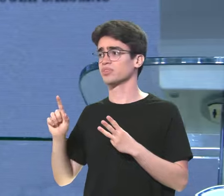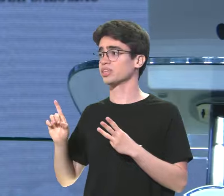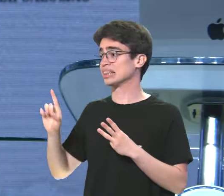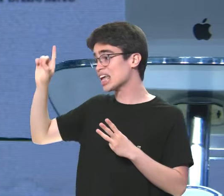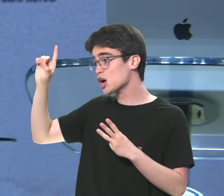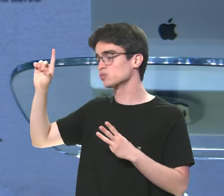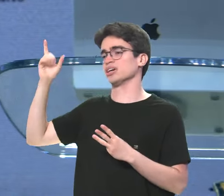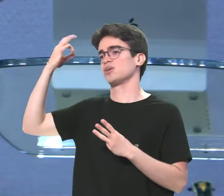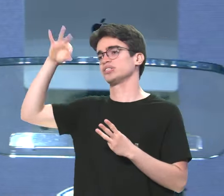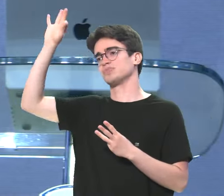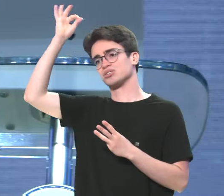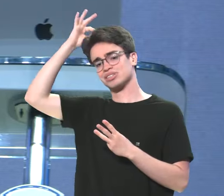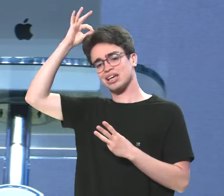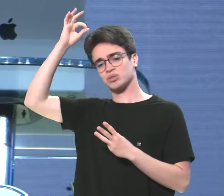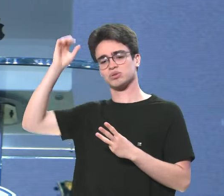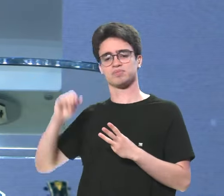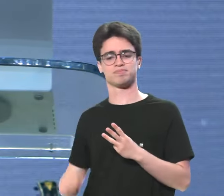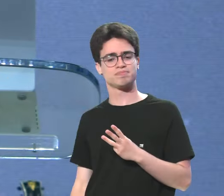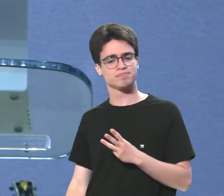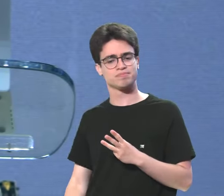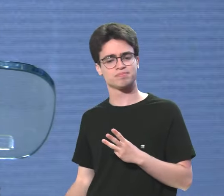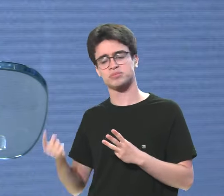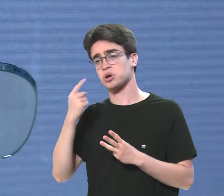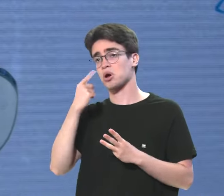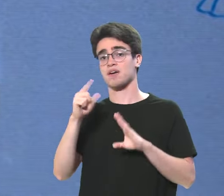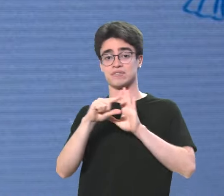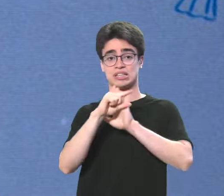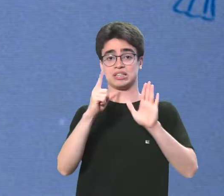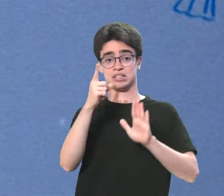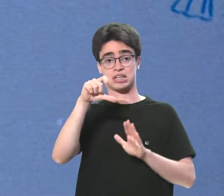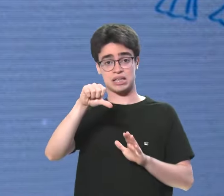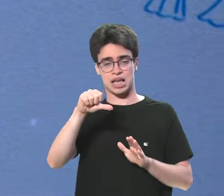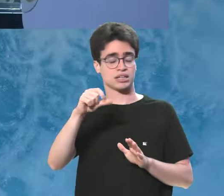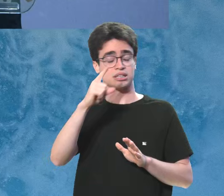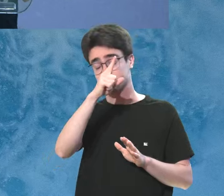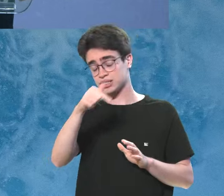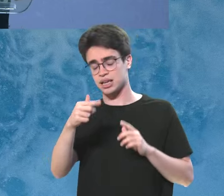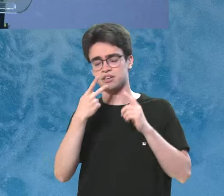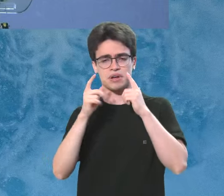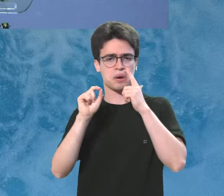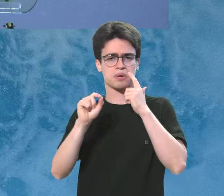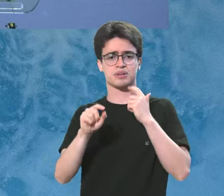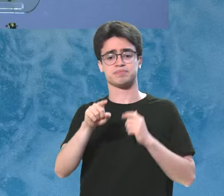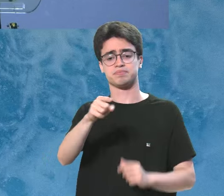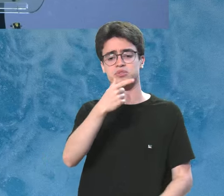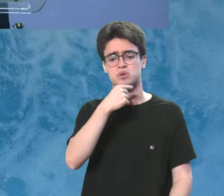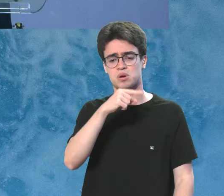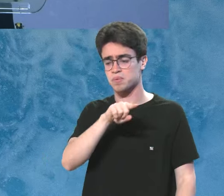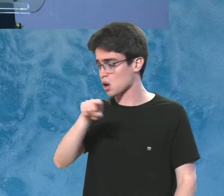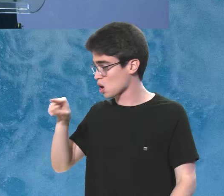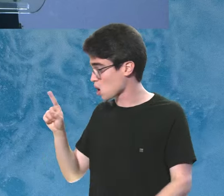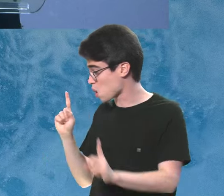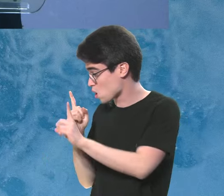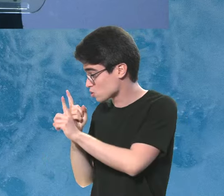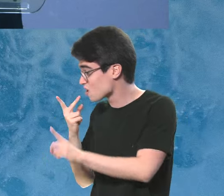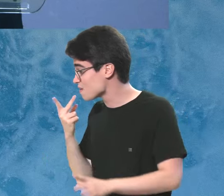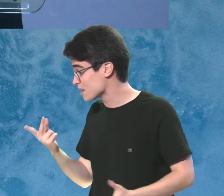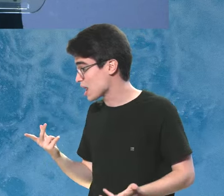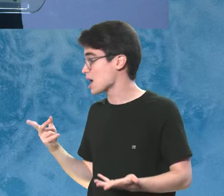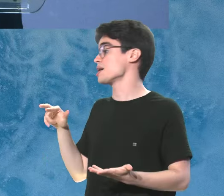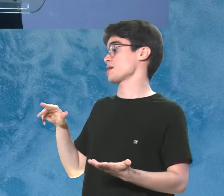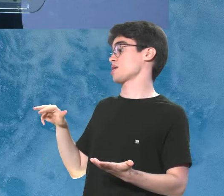Espírito Santo Olha o Versículo 17 Ananias foi e encontrou Saulo ao impor as mãos sobre ele disse